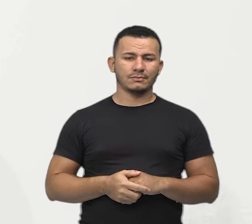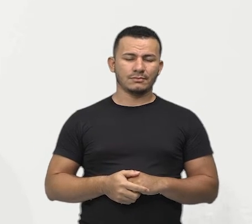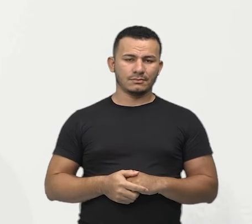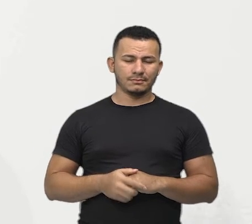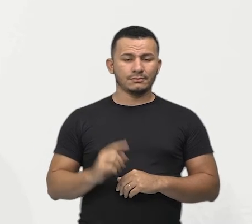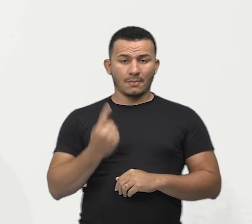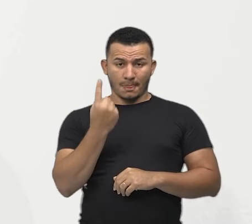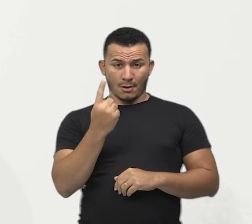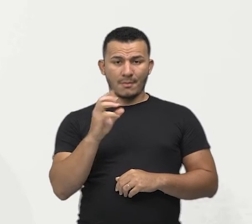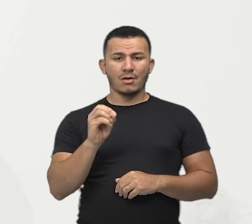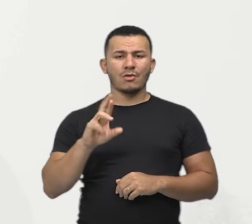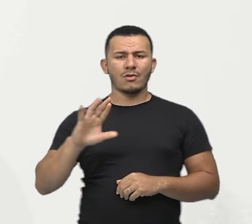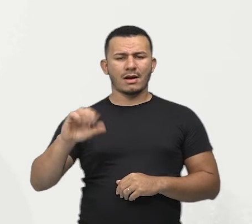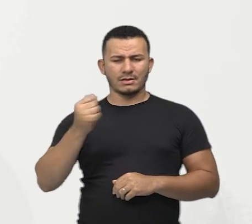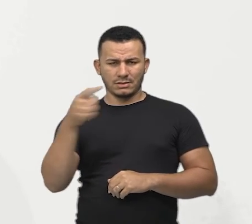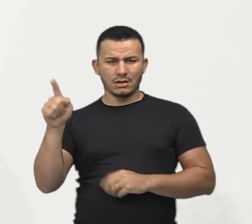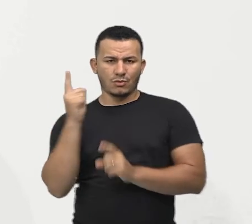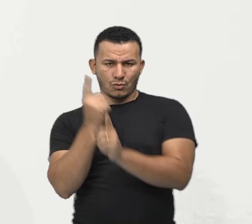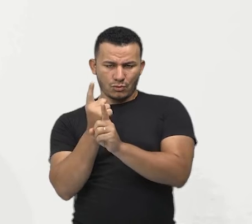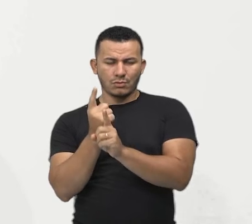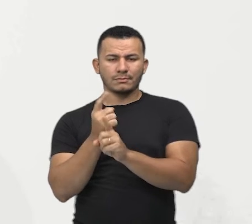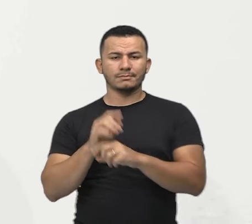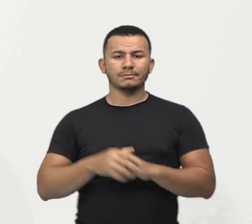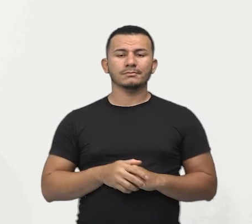gente? Uma oração.